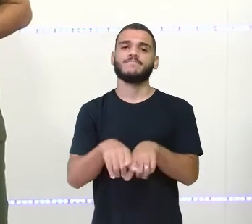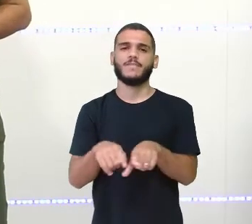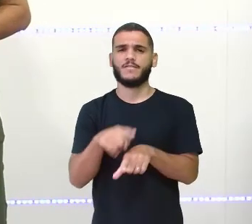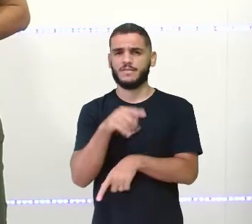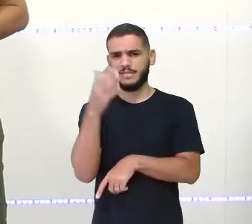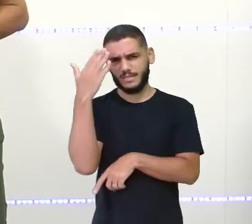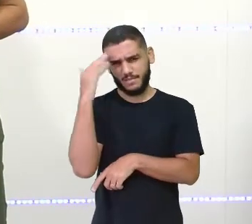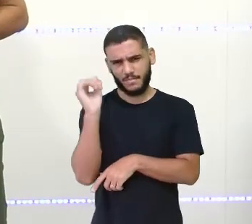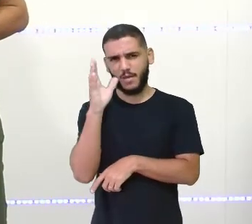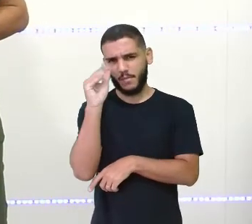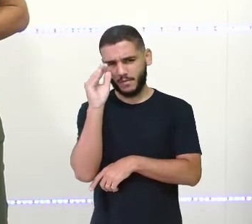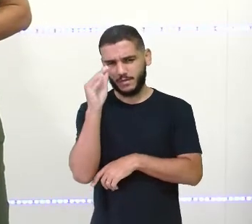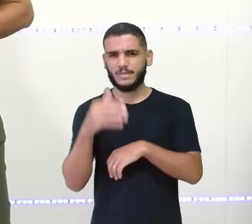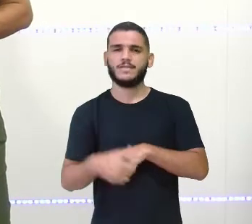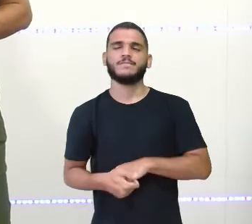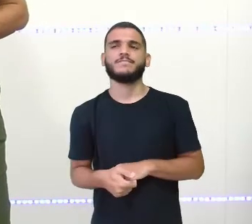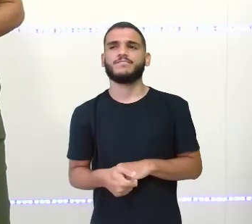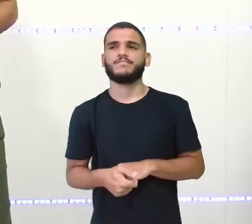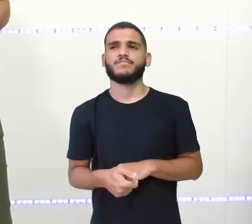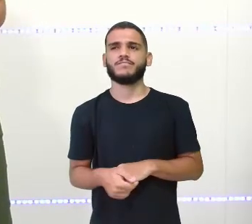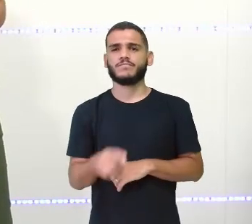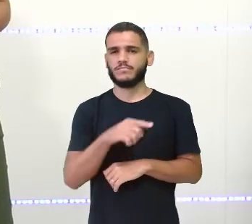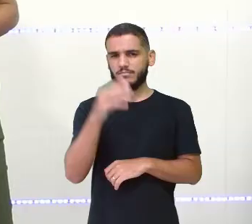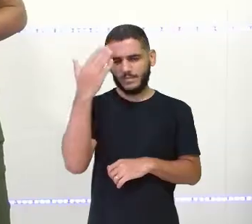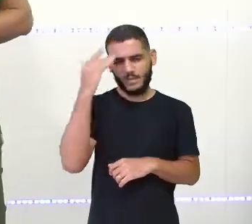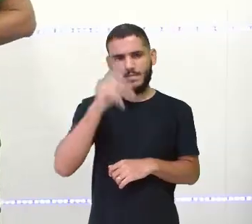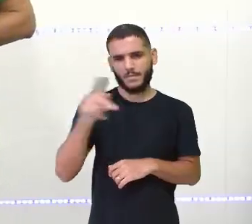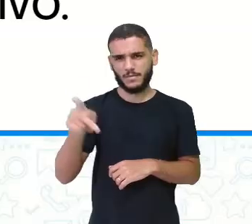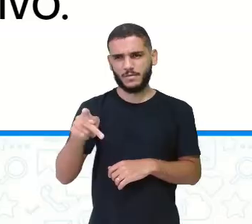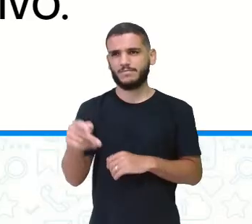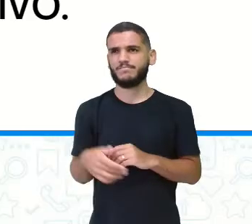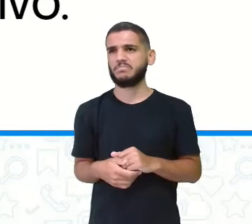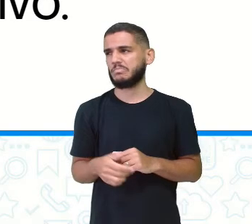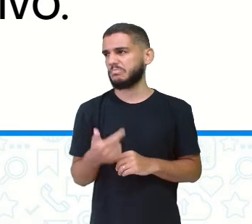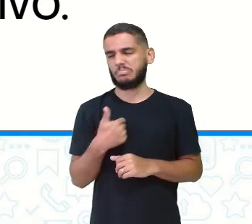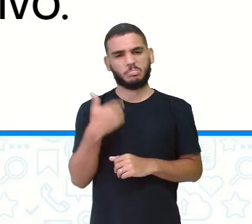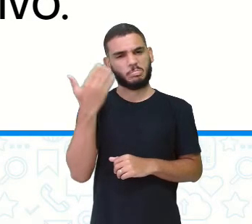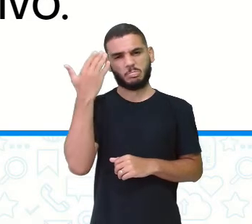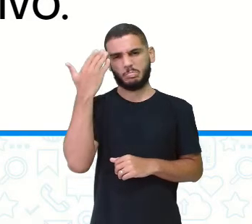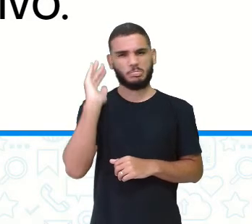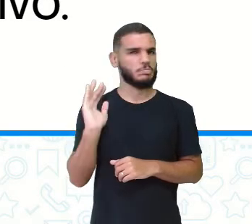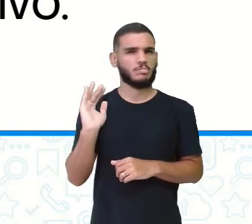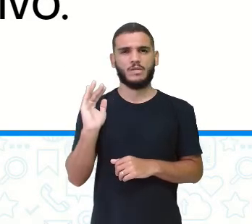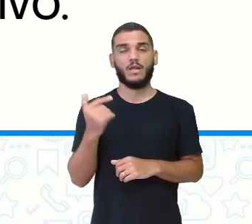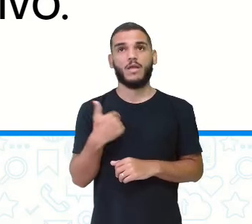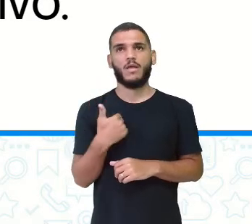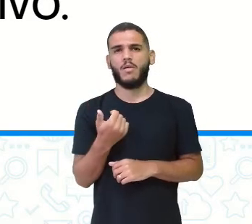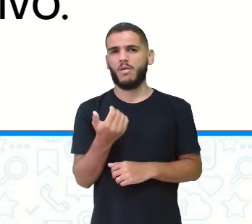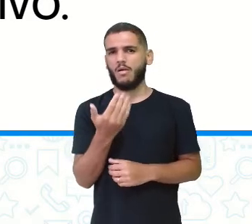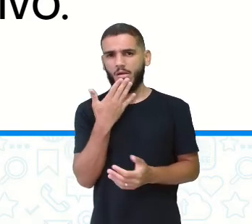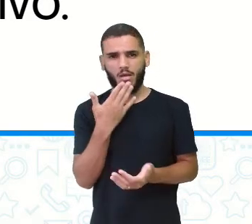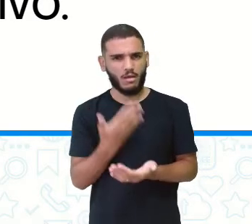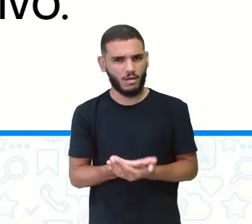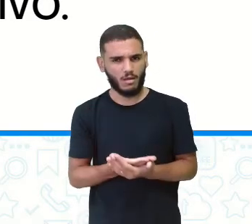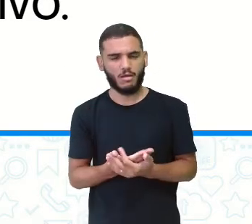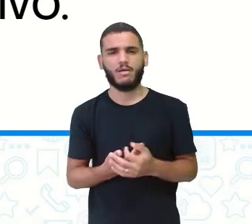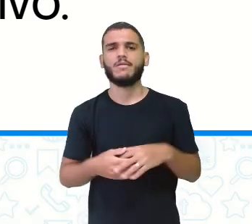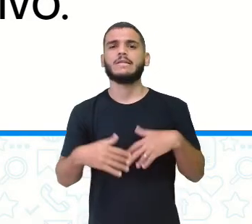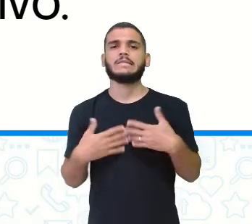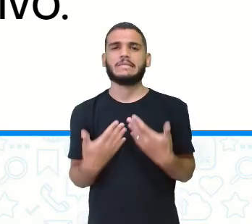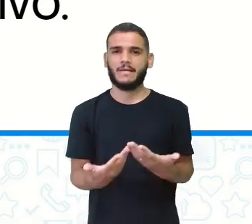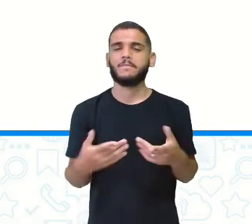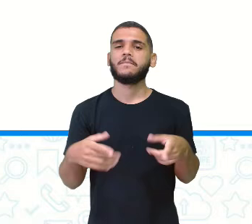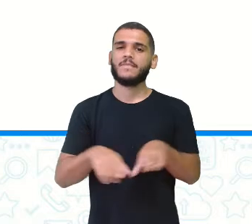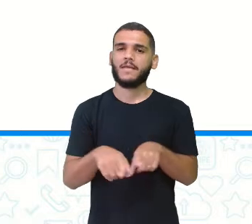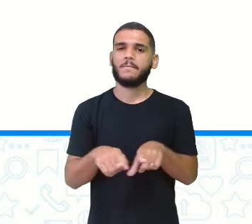Vocês sabiam dessa curiosidade? Você sabia, professora Kátia? Não sabia, estou aqui impressionada, viu, professora Casey? Também